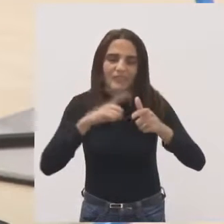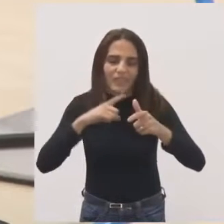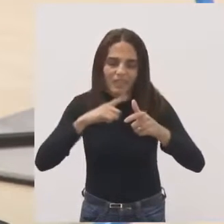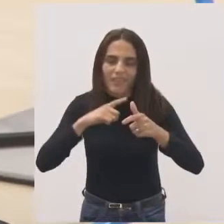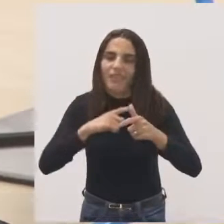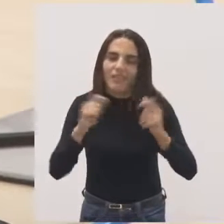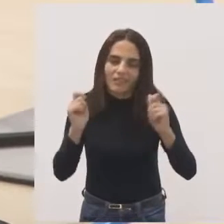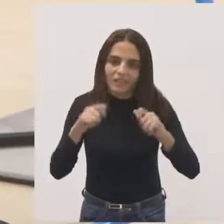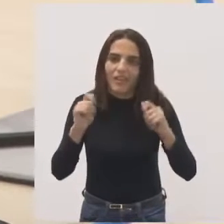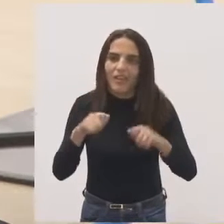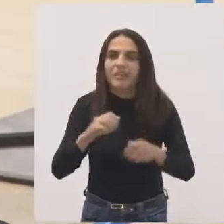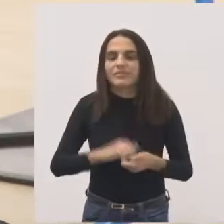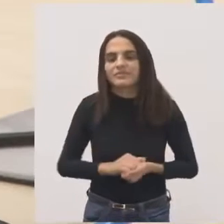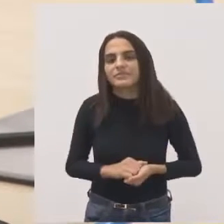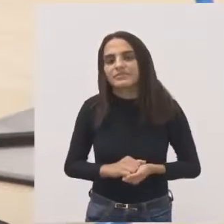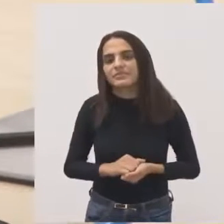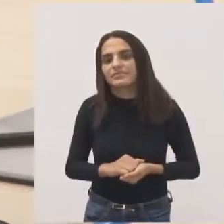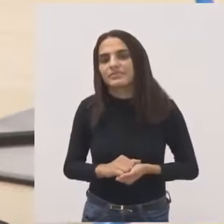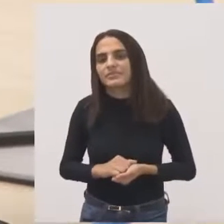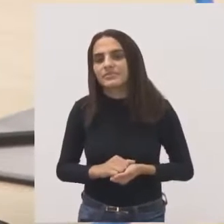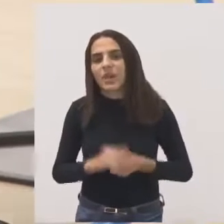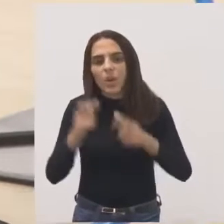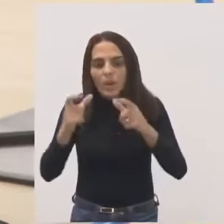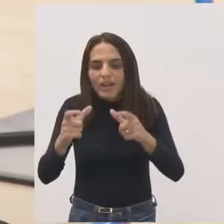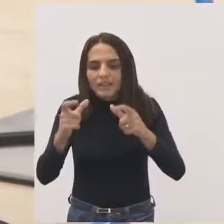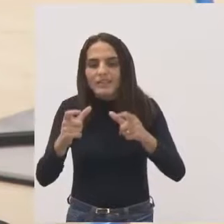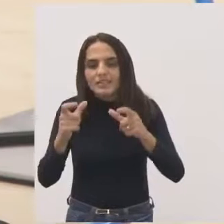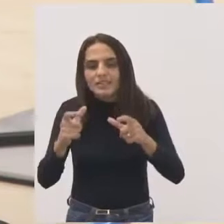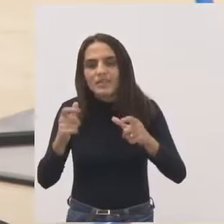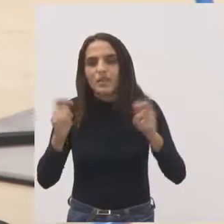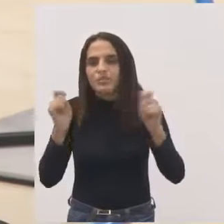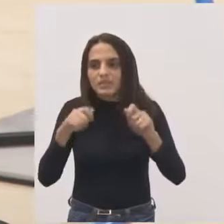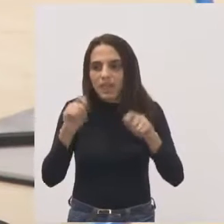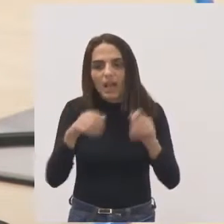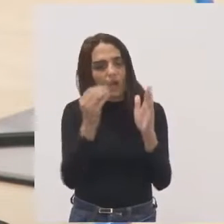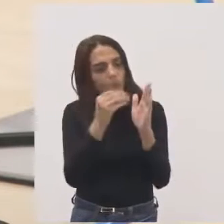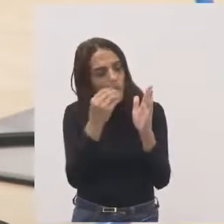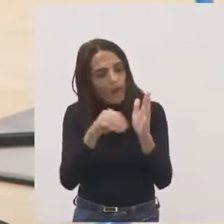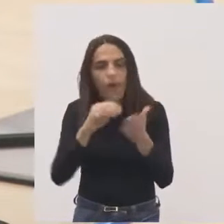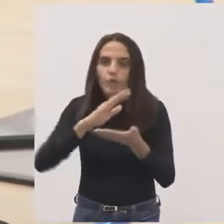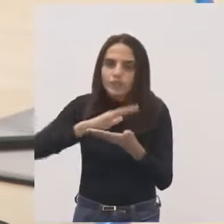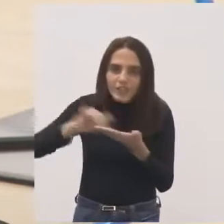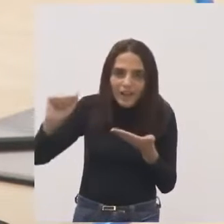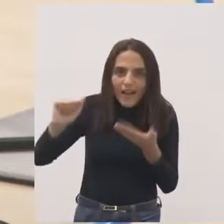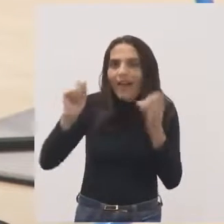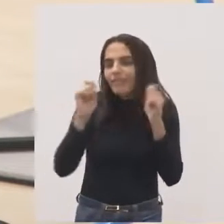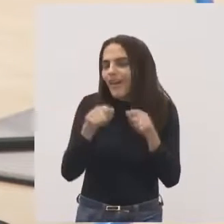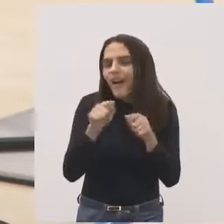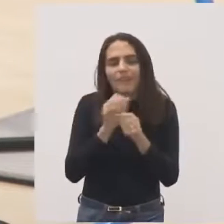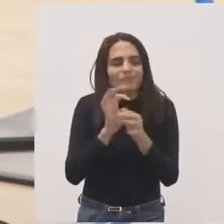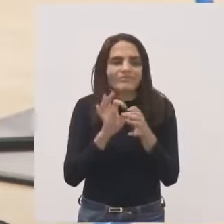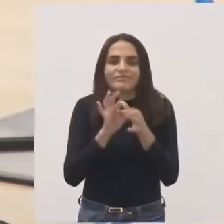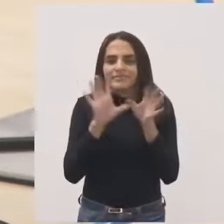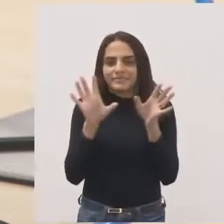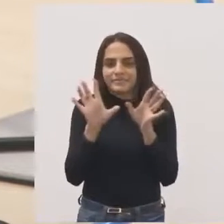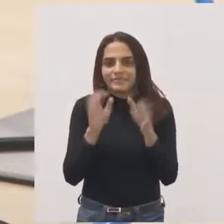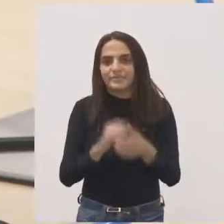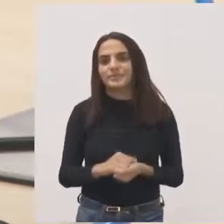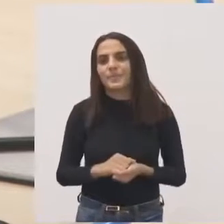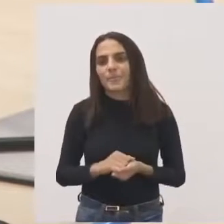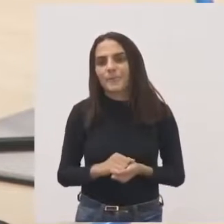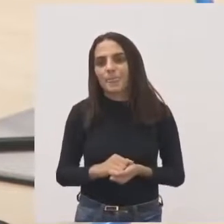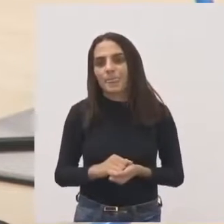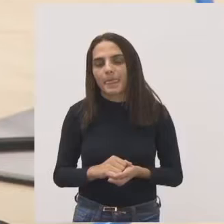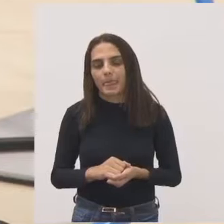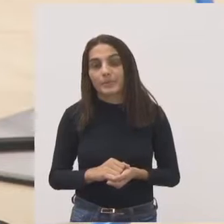sua localização, ativar o seu Bluetooth, como eu te falei. É muita função que pode ajudar, tá bom? Aí é como se fosse um atalho,